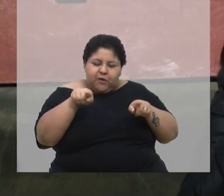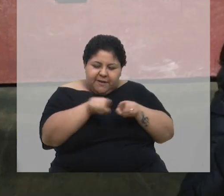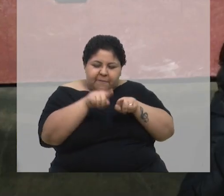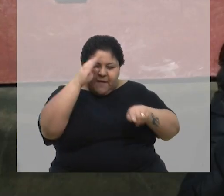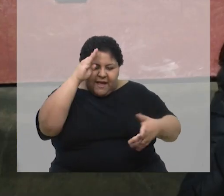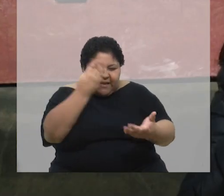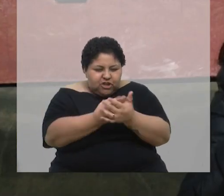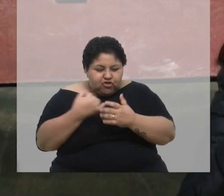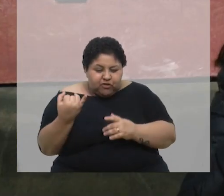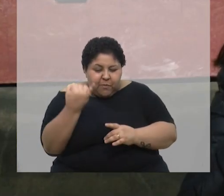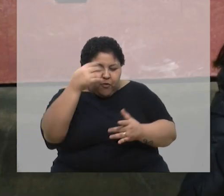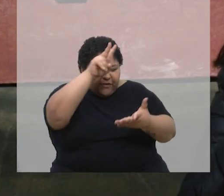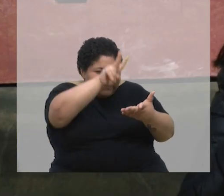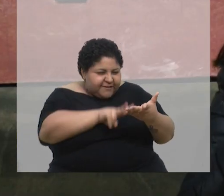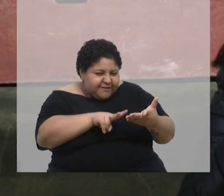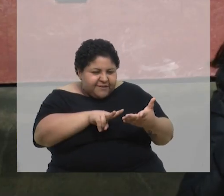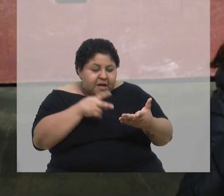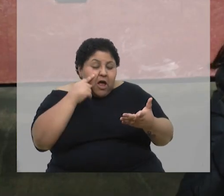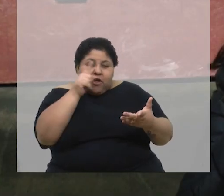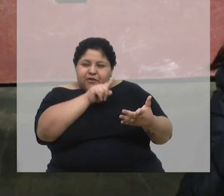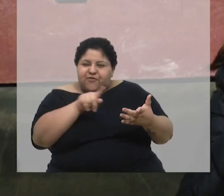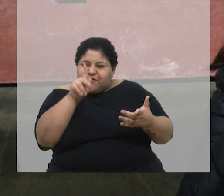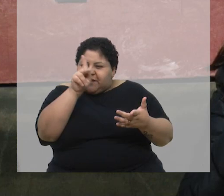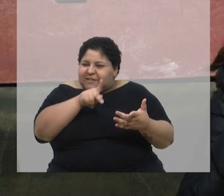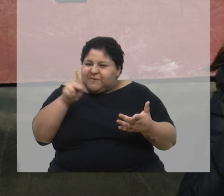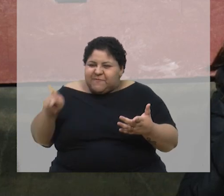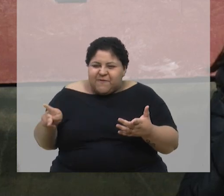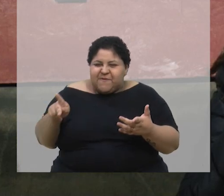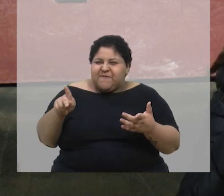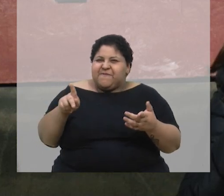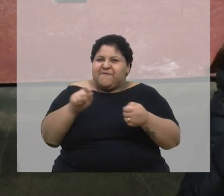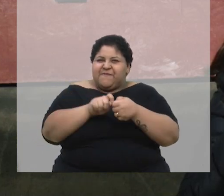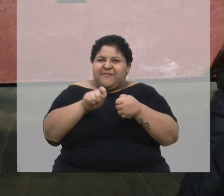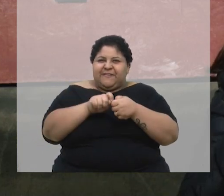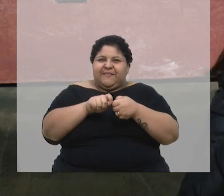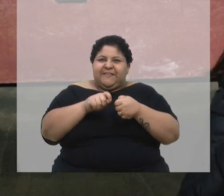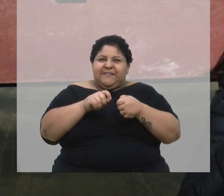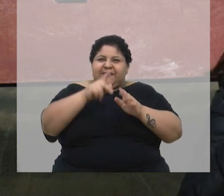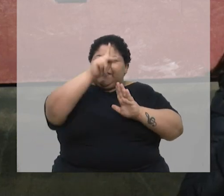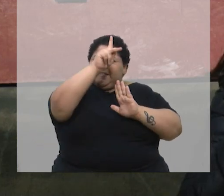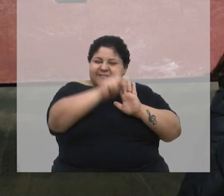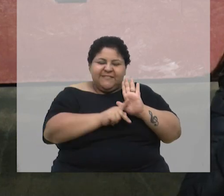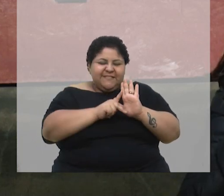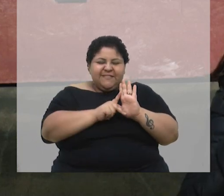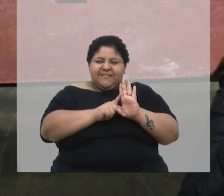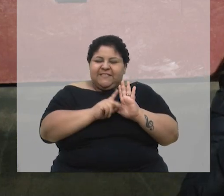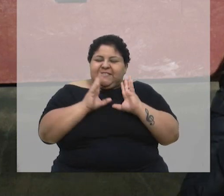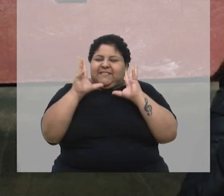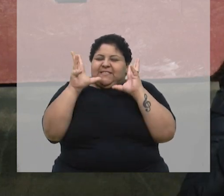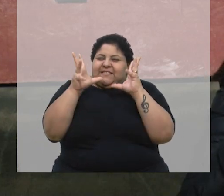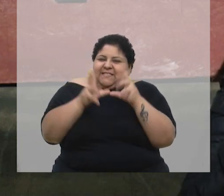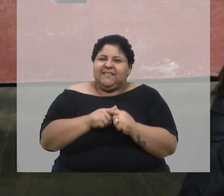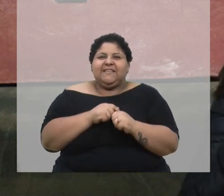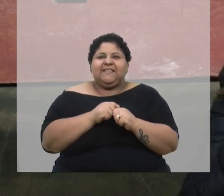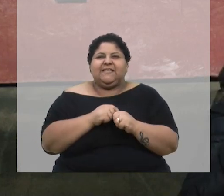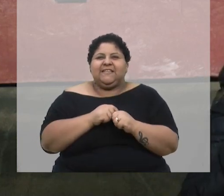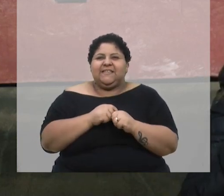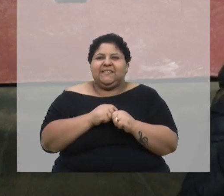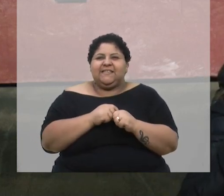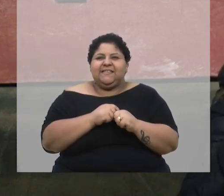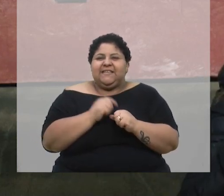também acreditam na importância da leitura. Então, tu vê as profs muito envolvidas no projeto, assim, então isso tudo é